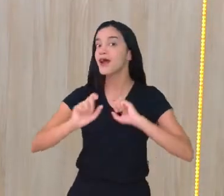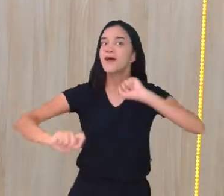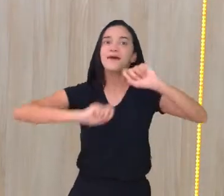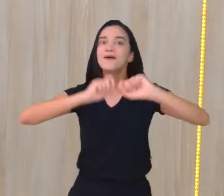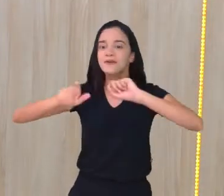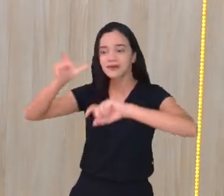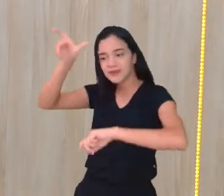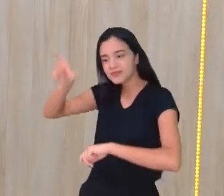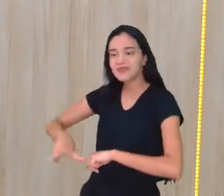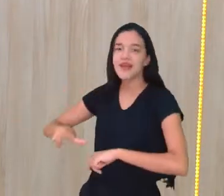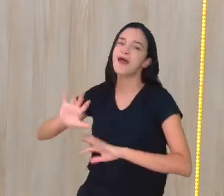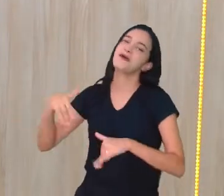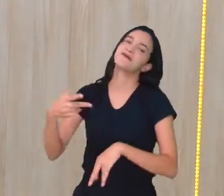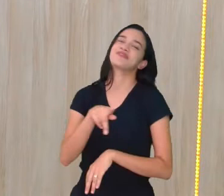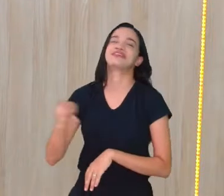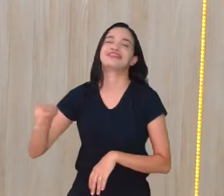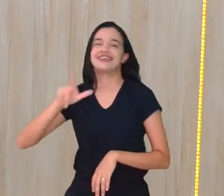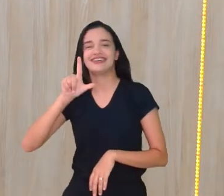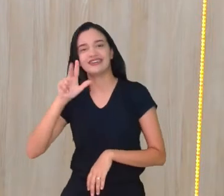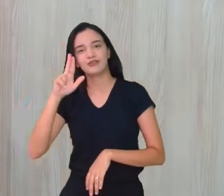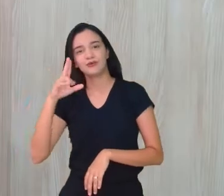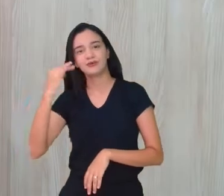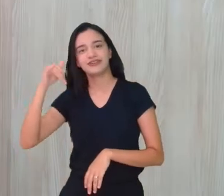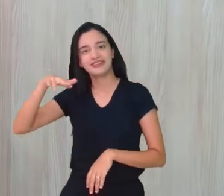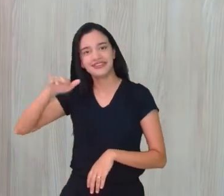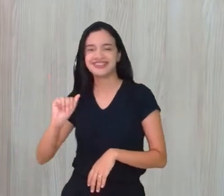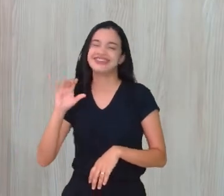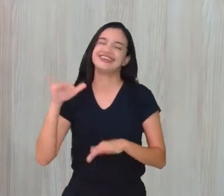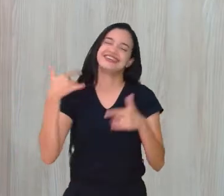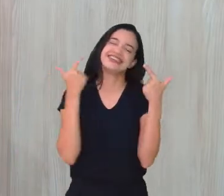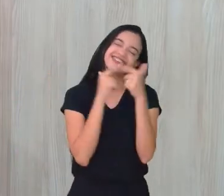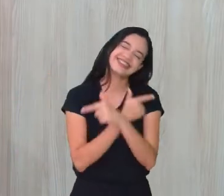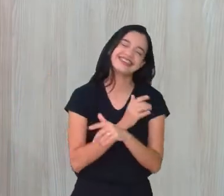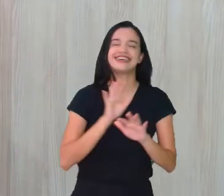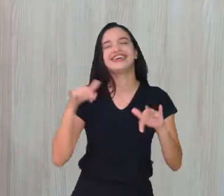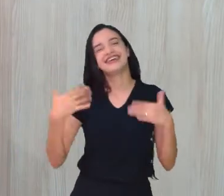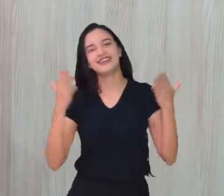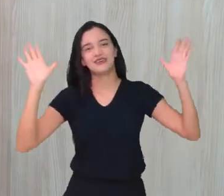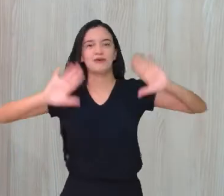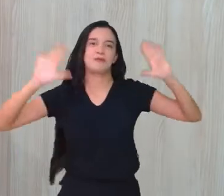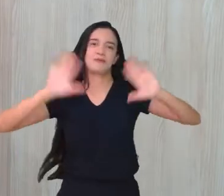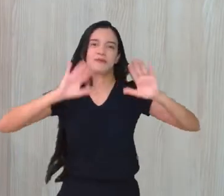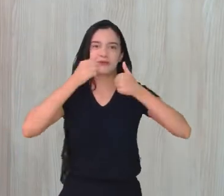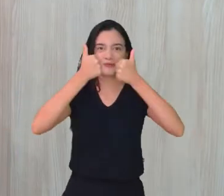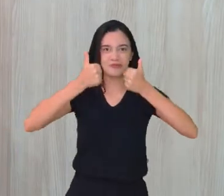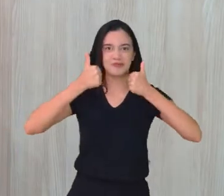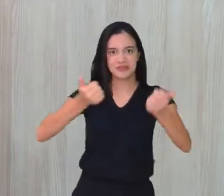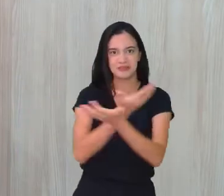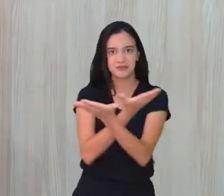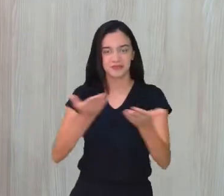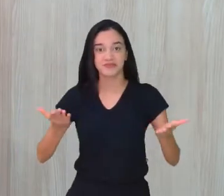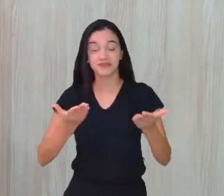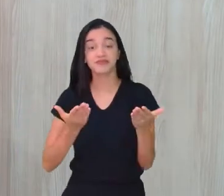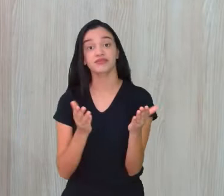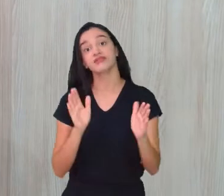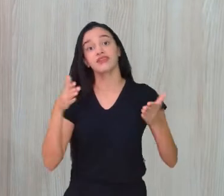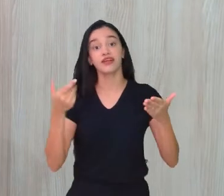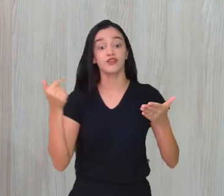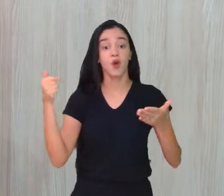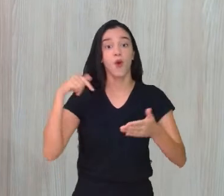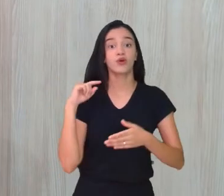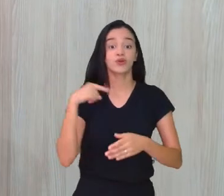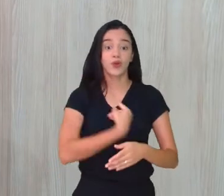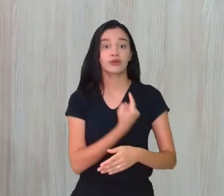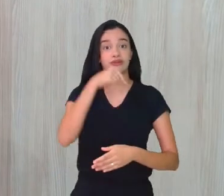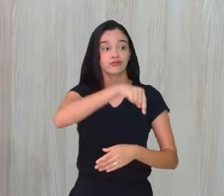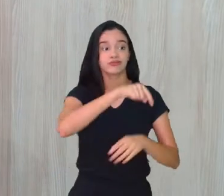o professor Luciano. E aí, pessoal, tudo bom com vocês? Então a gente tá